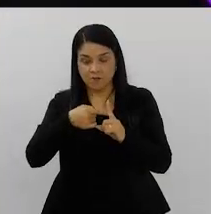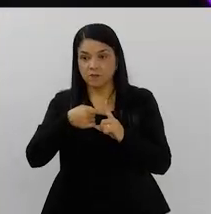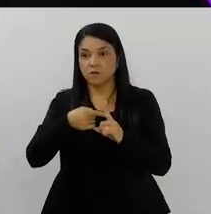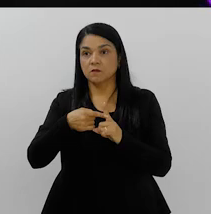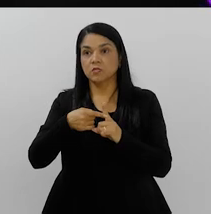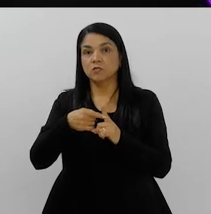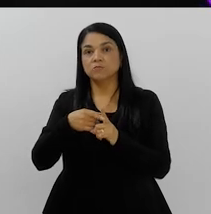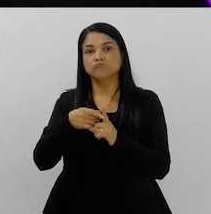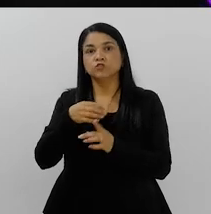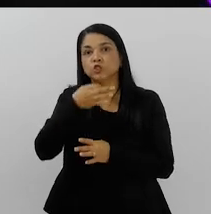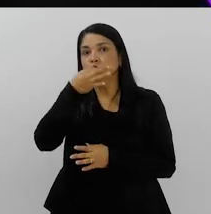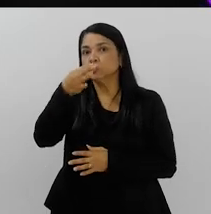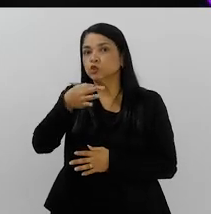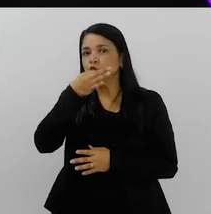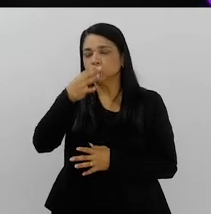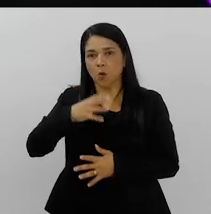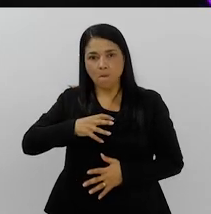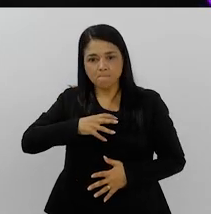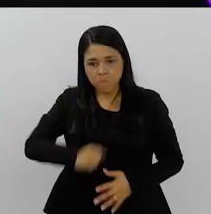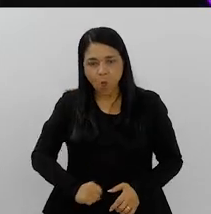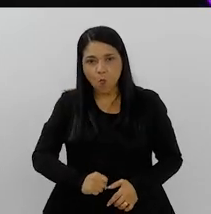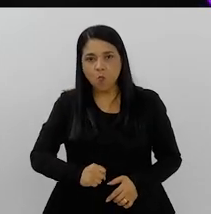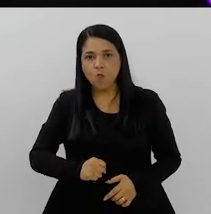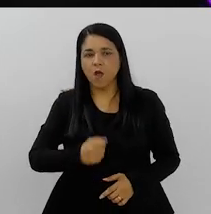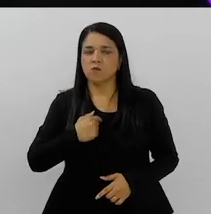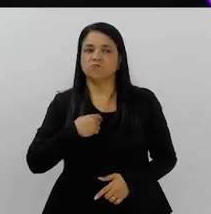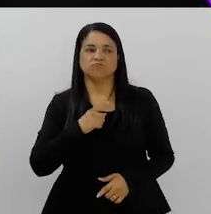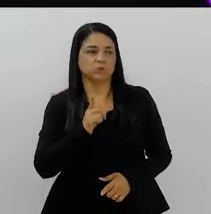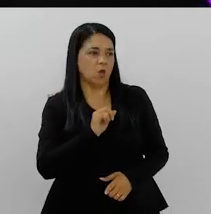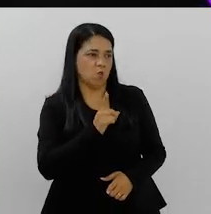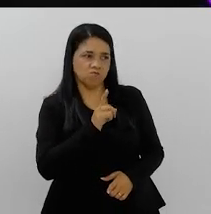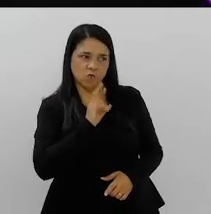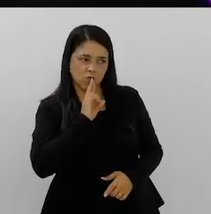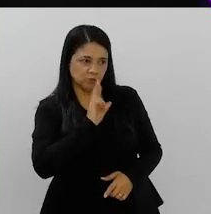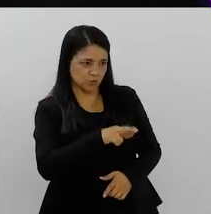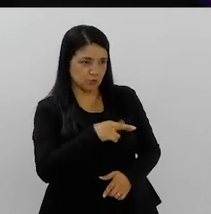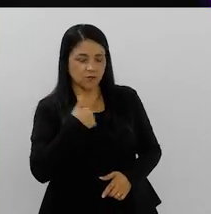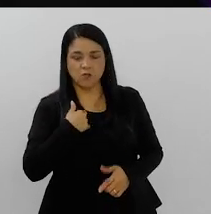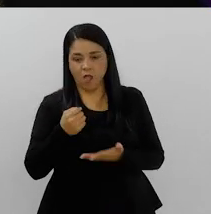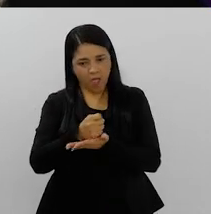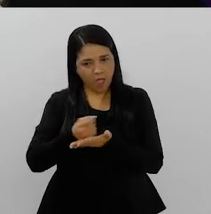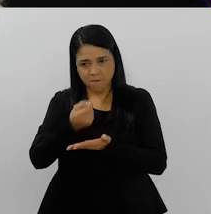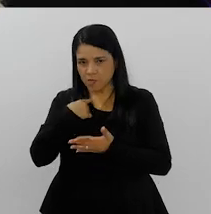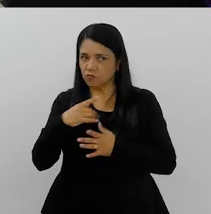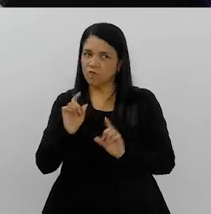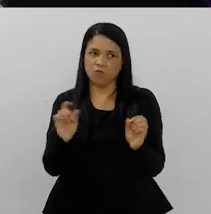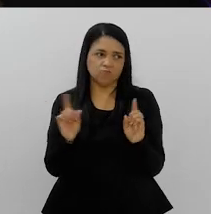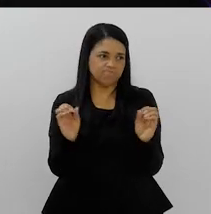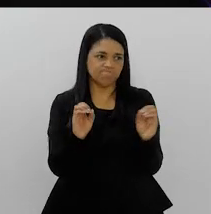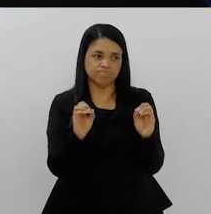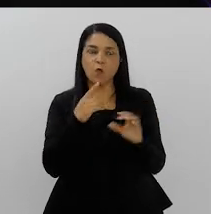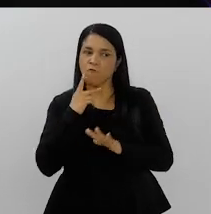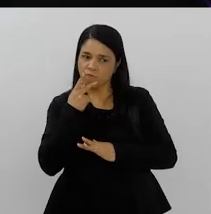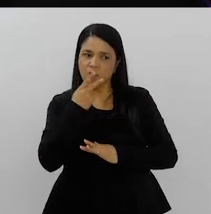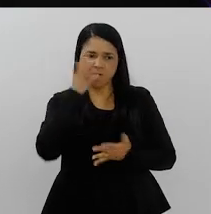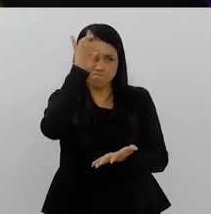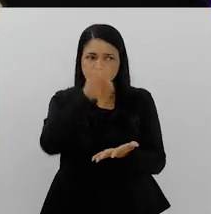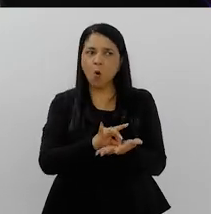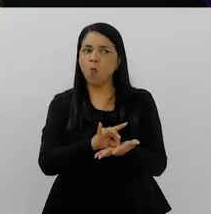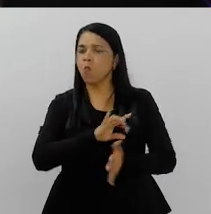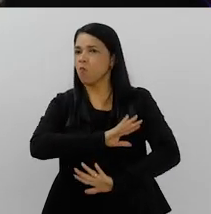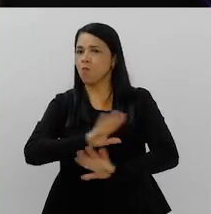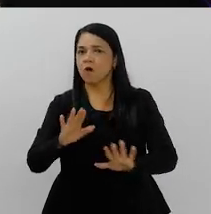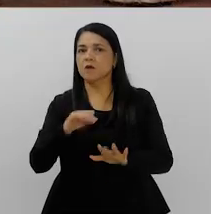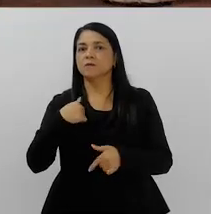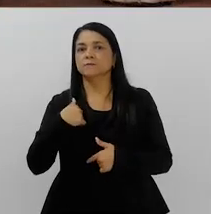aborto sugeriu o aborto de de cara falei não e não me dê nenhum remédio para eu tomar porque eu não vou tomar fui bem taxativa com ele